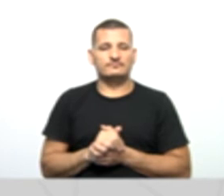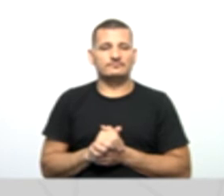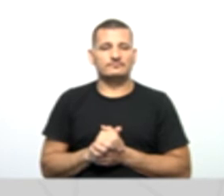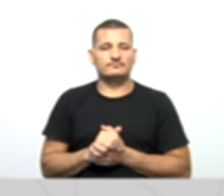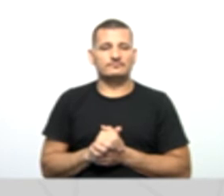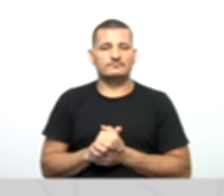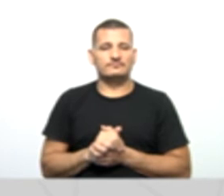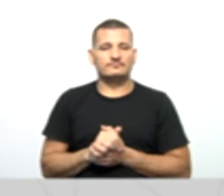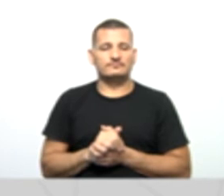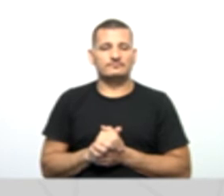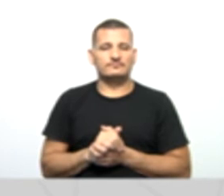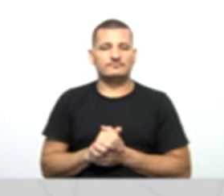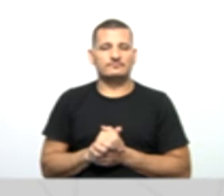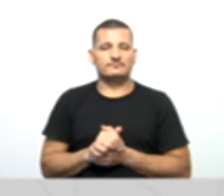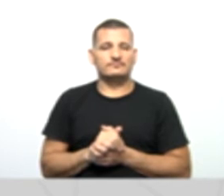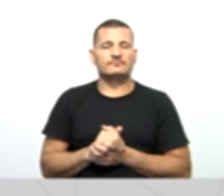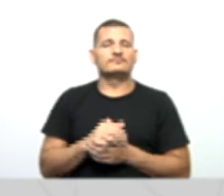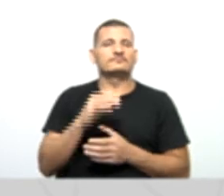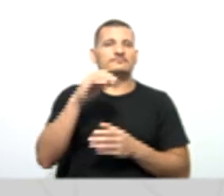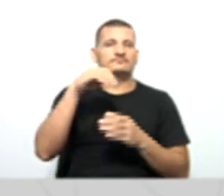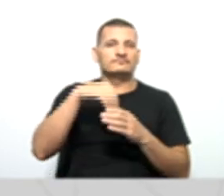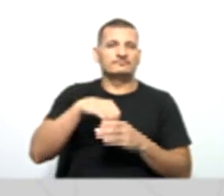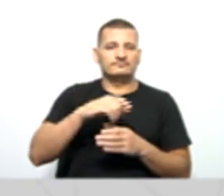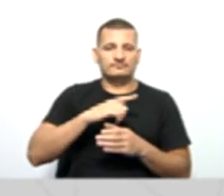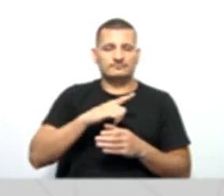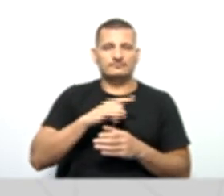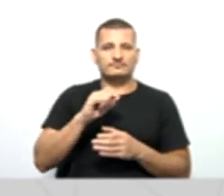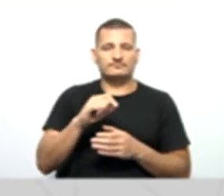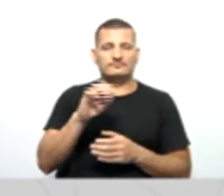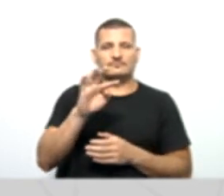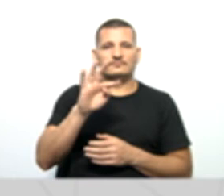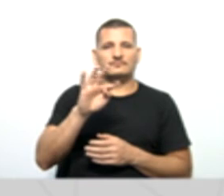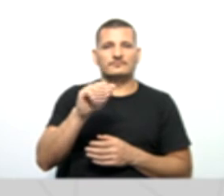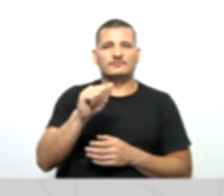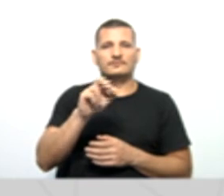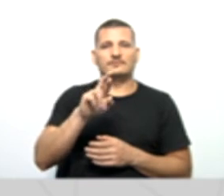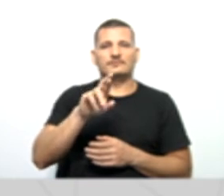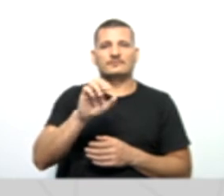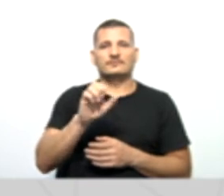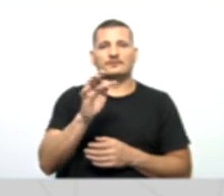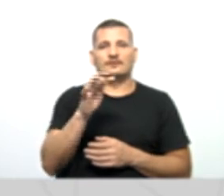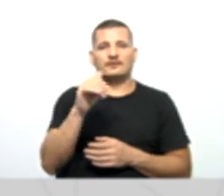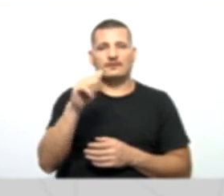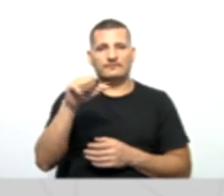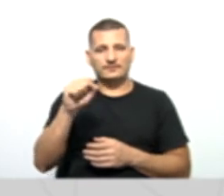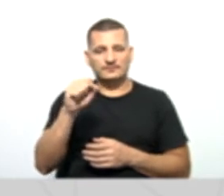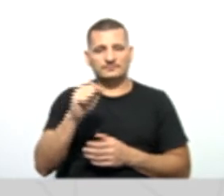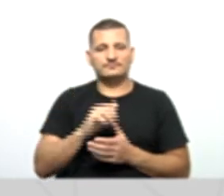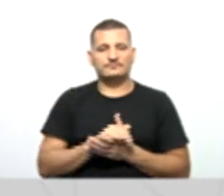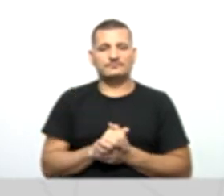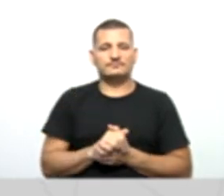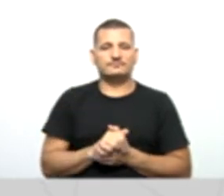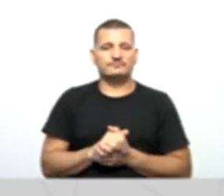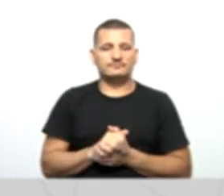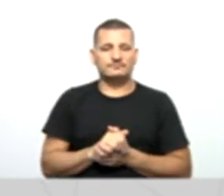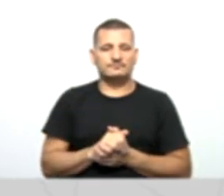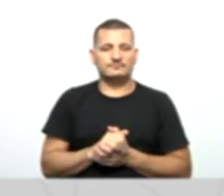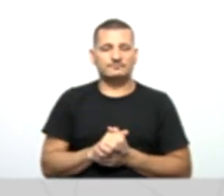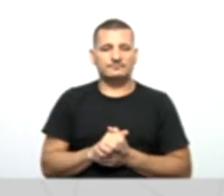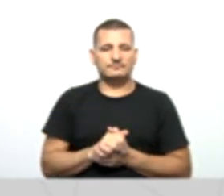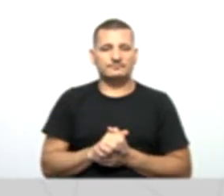gente, eu tenho aqui as minhas tarefas a serem executadas. Então, lá na definição do roteiro da viagem, o que eu preciso